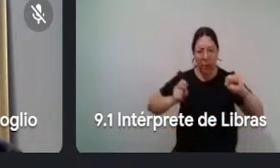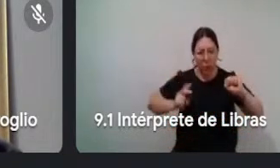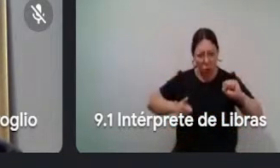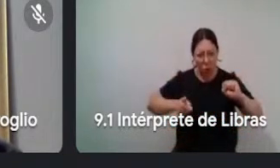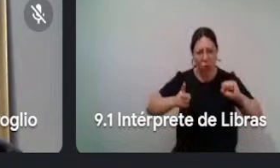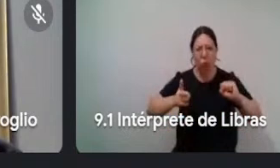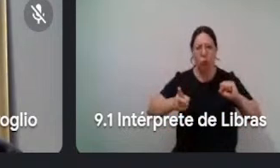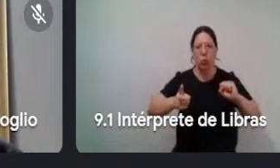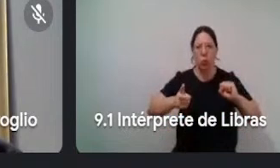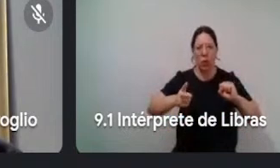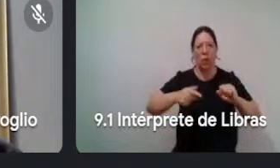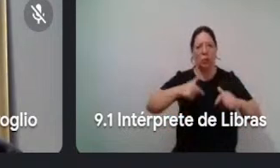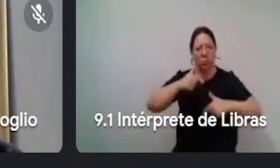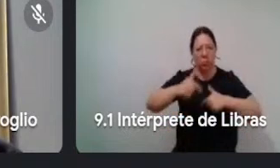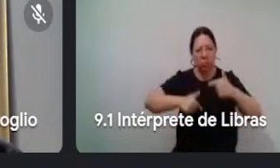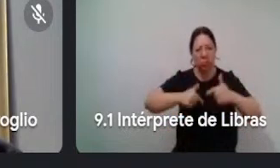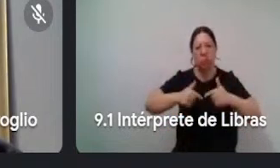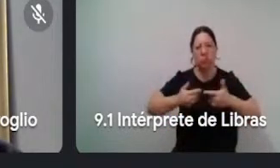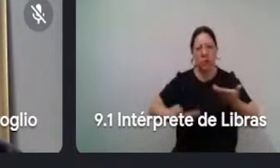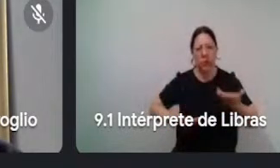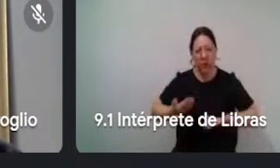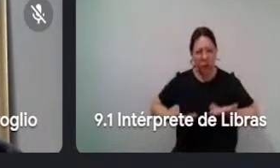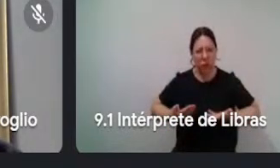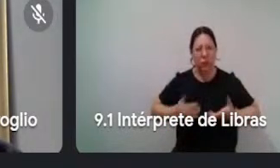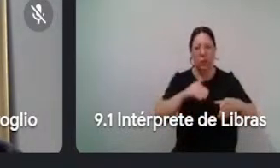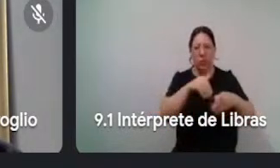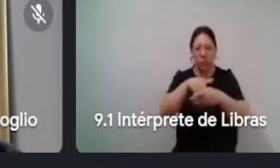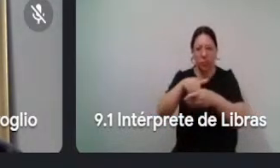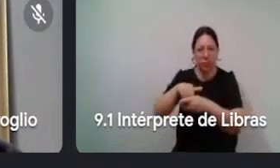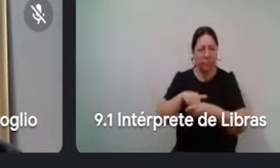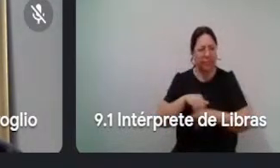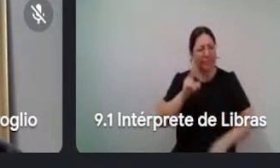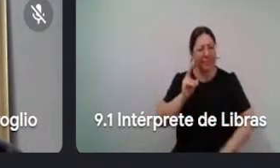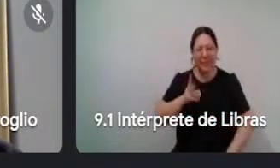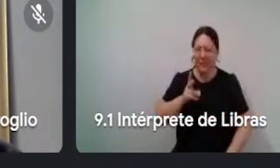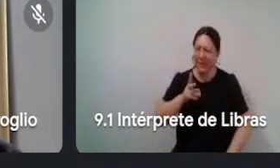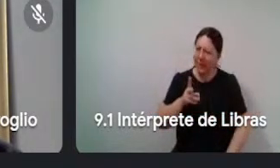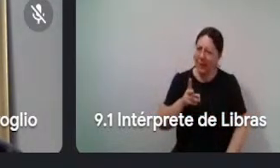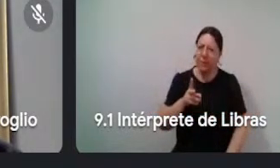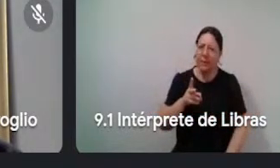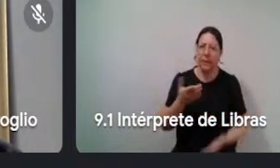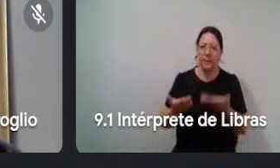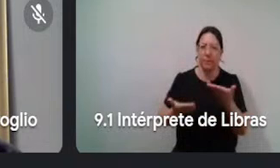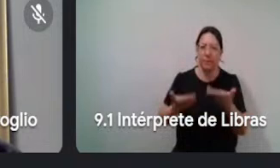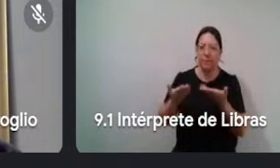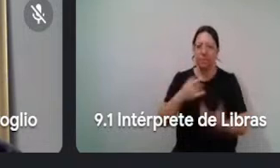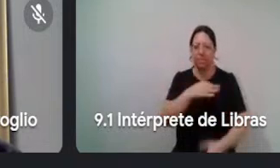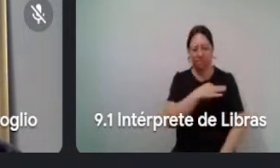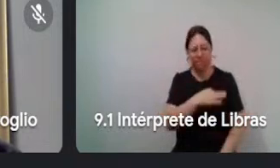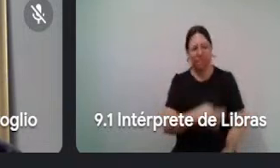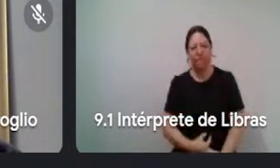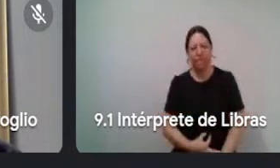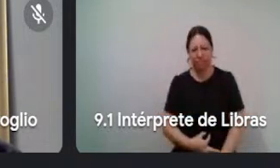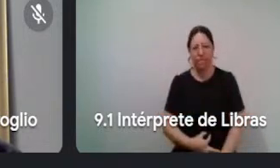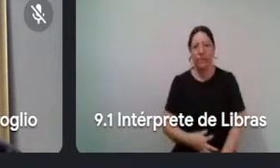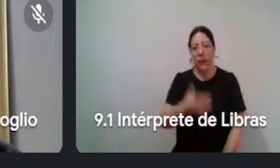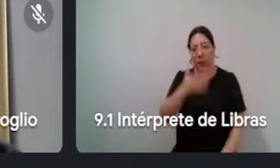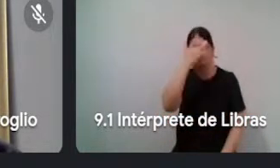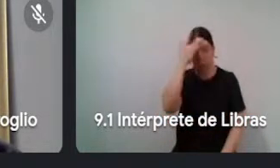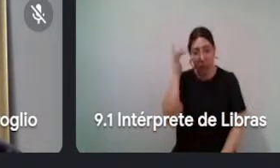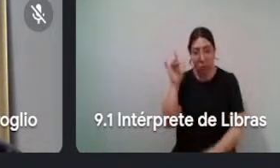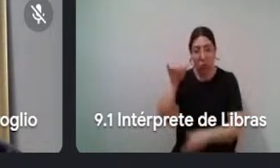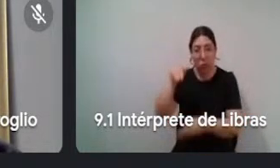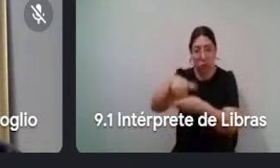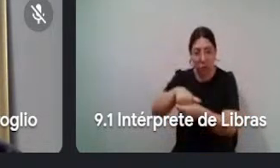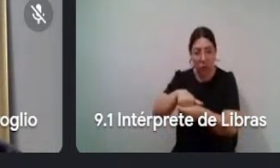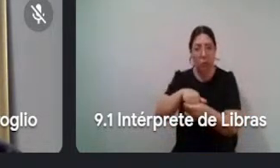eleitorais, tendo como foco o atendimento eficiente, efetivo e eficaz do eleitor, partidos políticos e advogados do Estado de Tocantins.